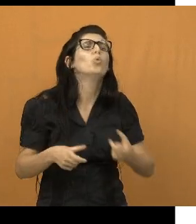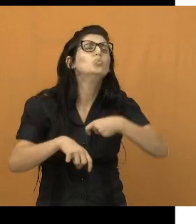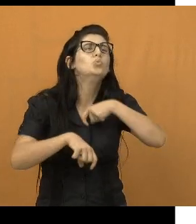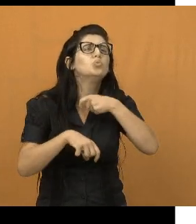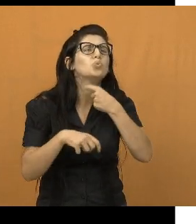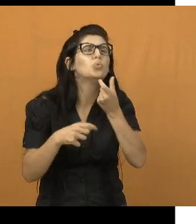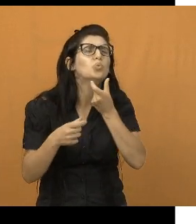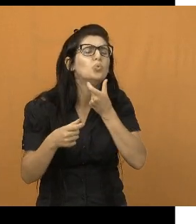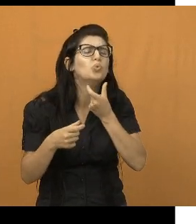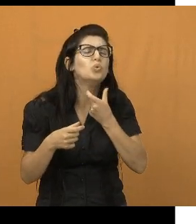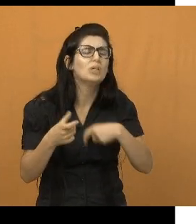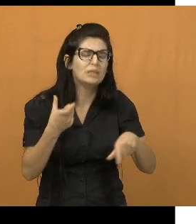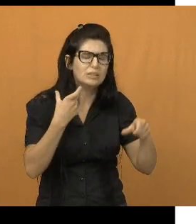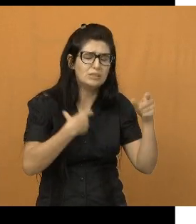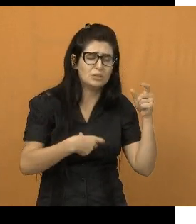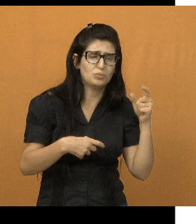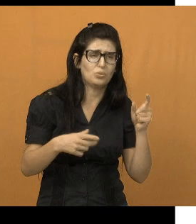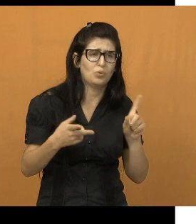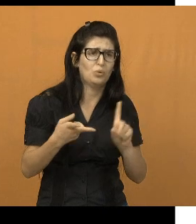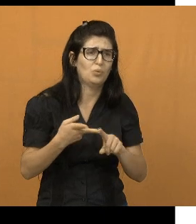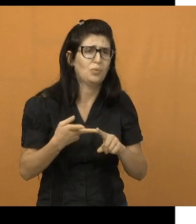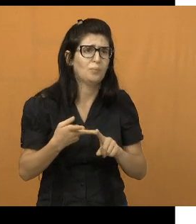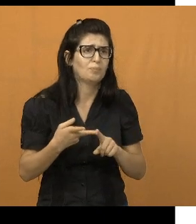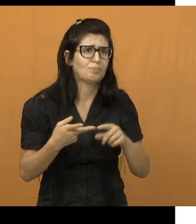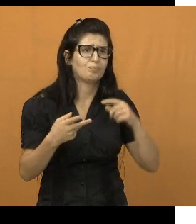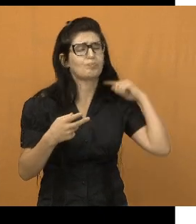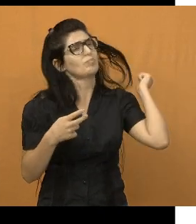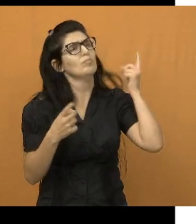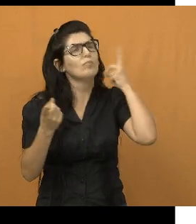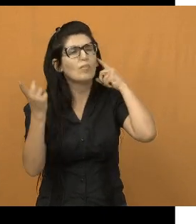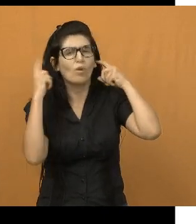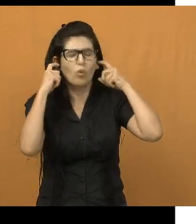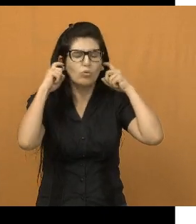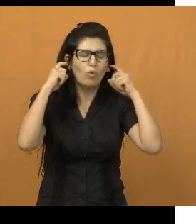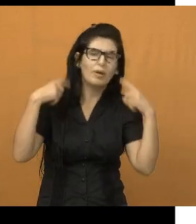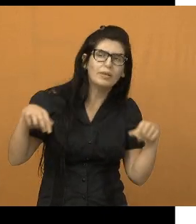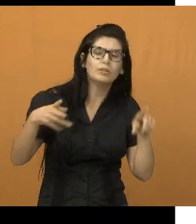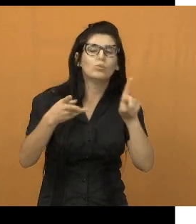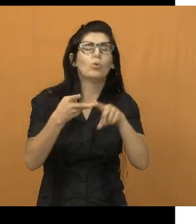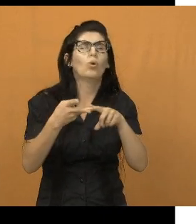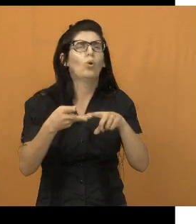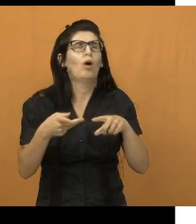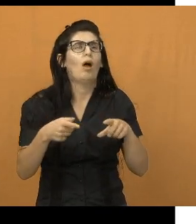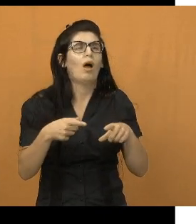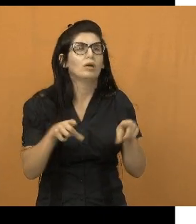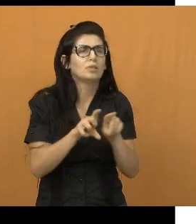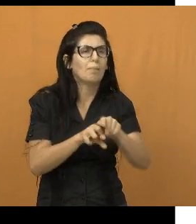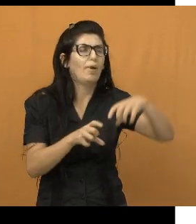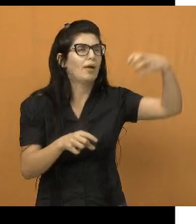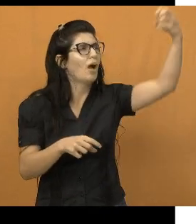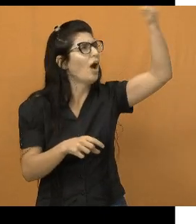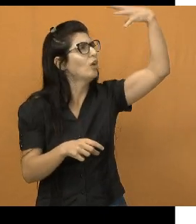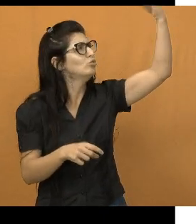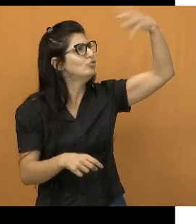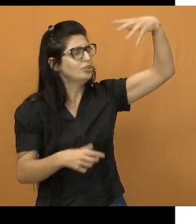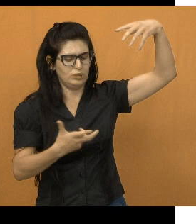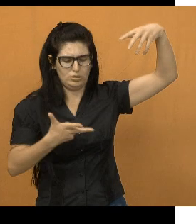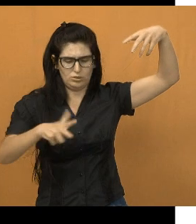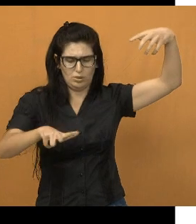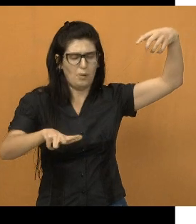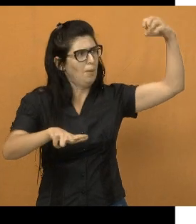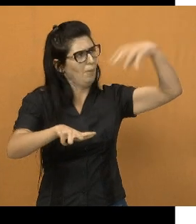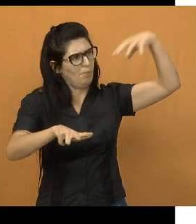otorrinolaringologista, muitos exames de raio-x que entraram no mutirão também, e fizemos